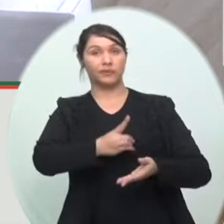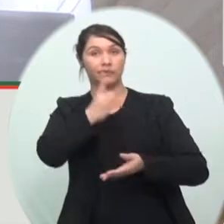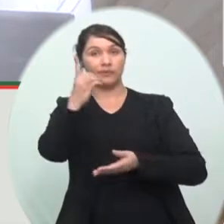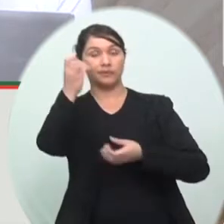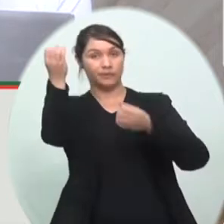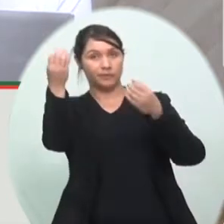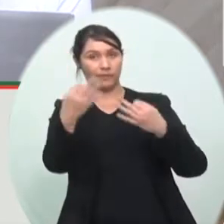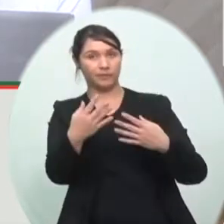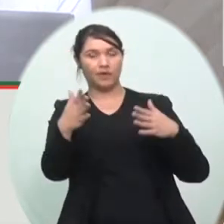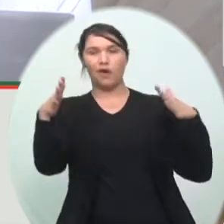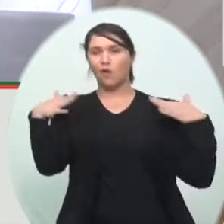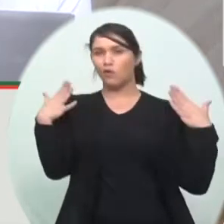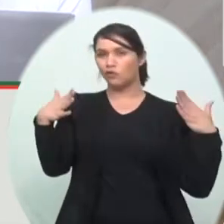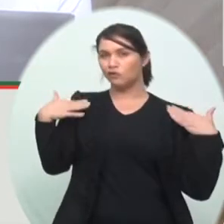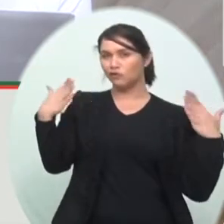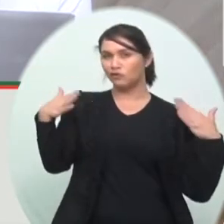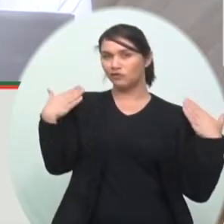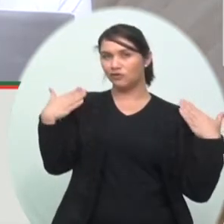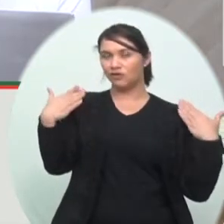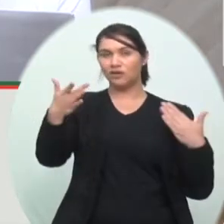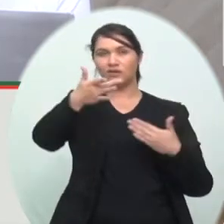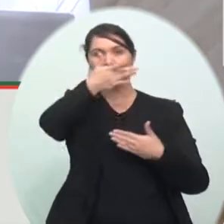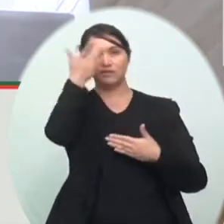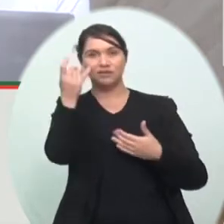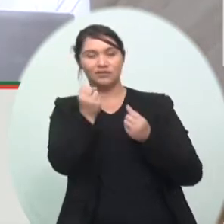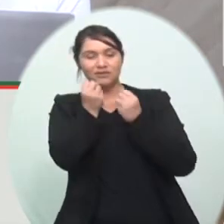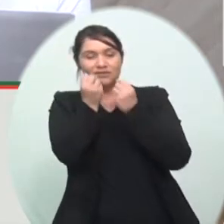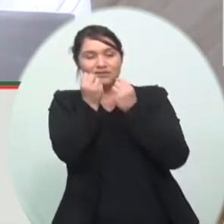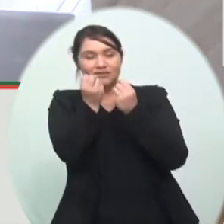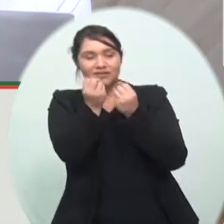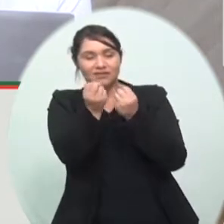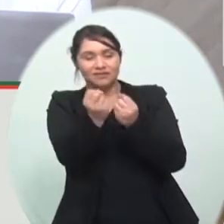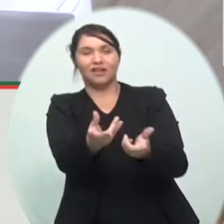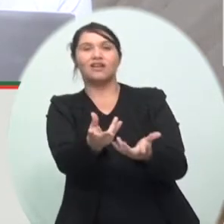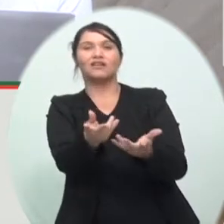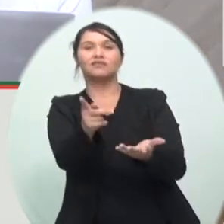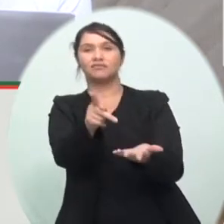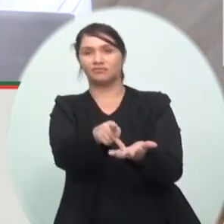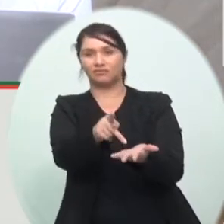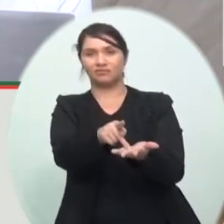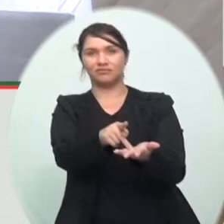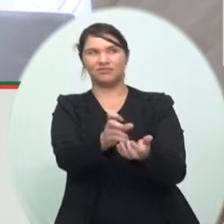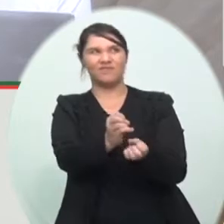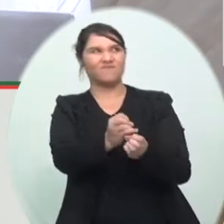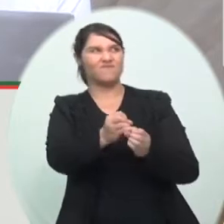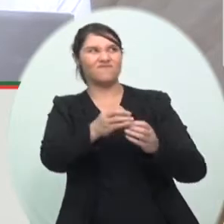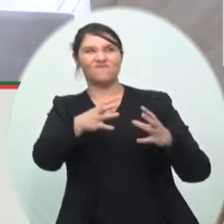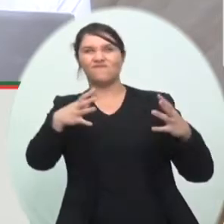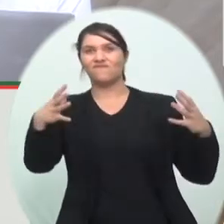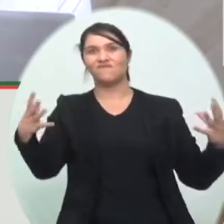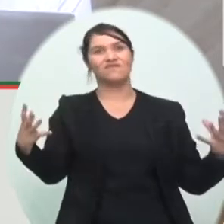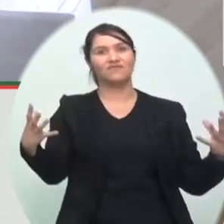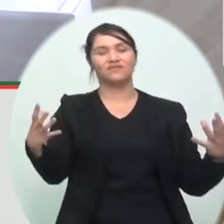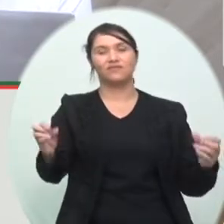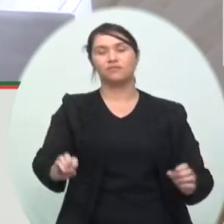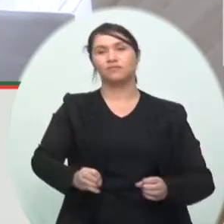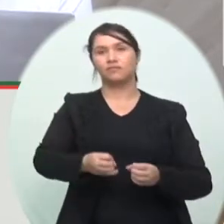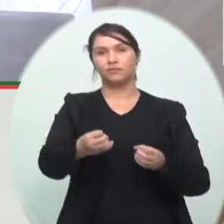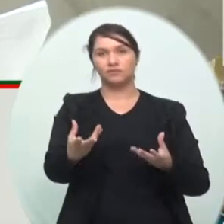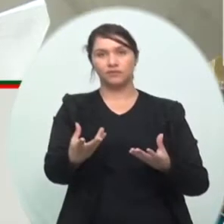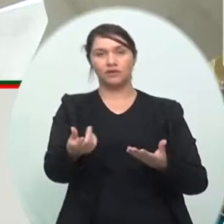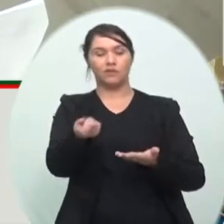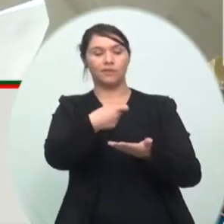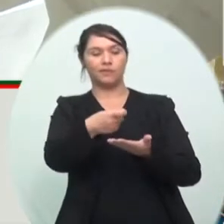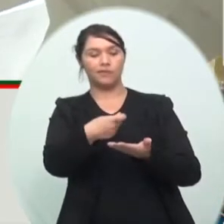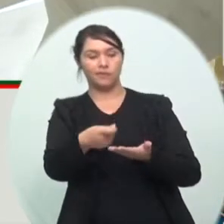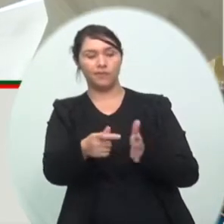a alegria de quem doa com sinceridade é maior do que a daquele que recebe. Ante o exposto e ouvido o